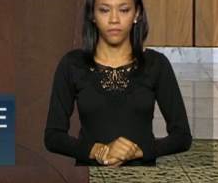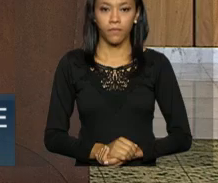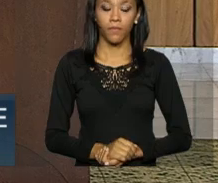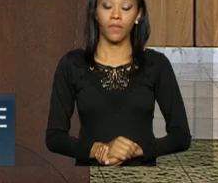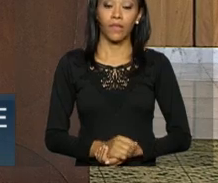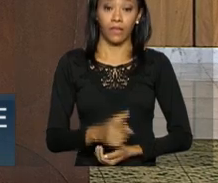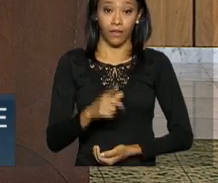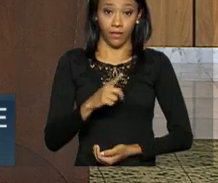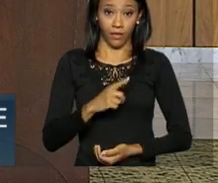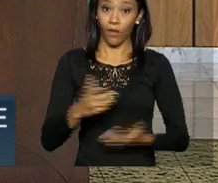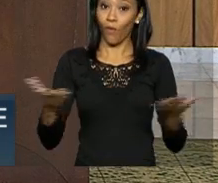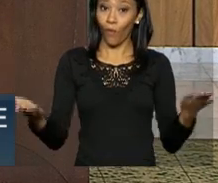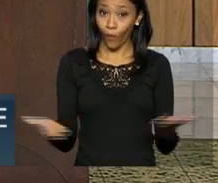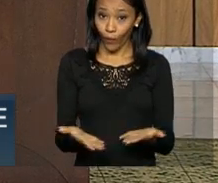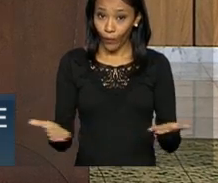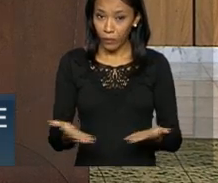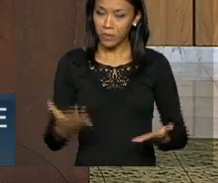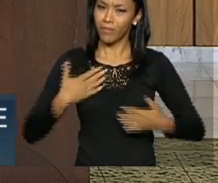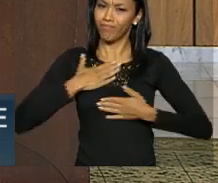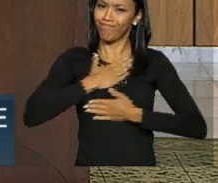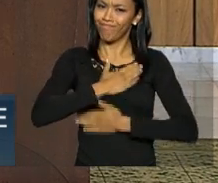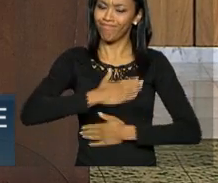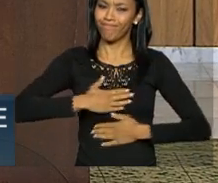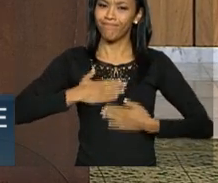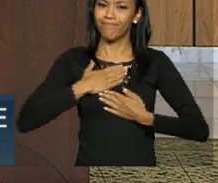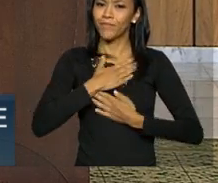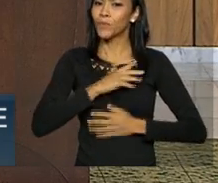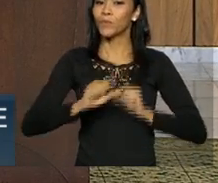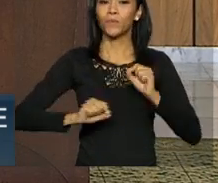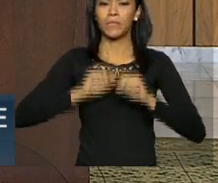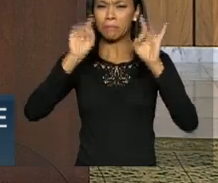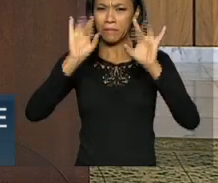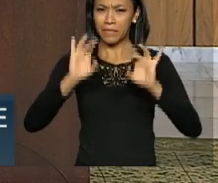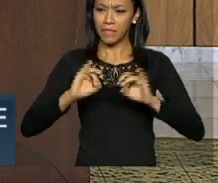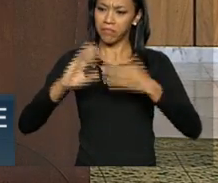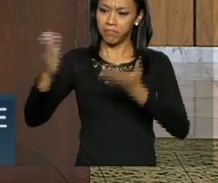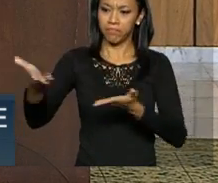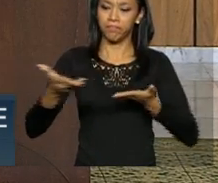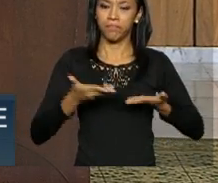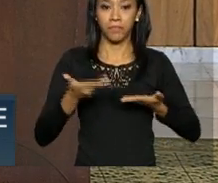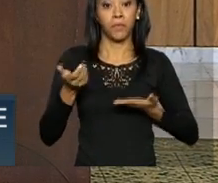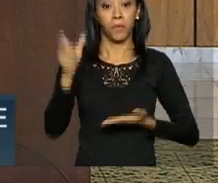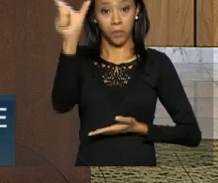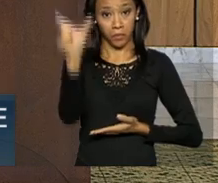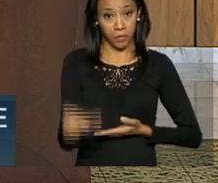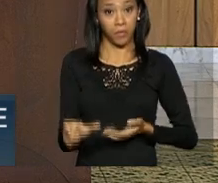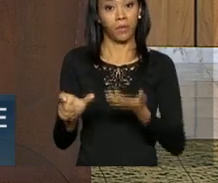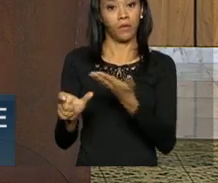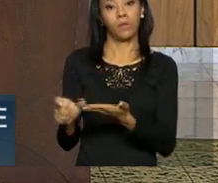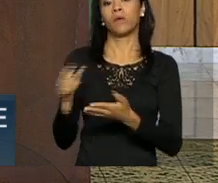Tenho hoje a especial satisfação de receber o presidente Evo Morales.